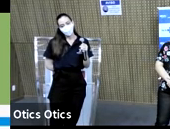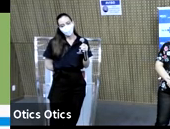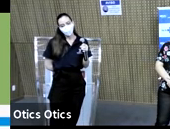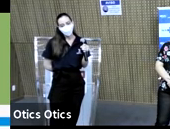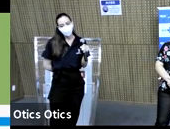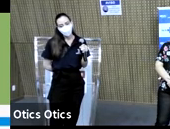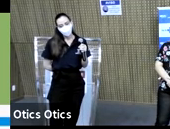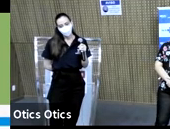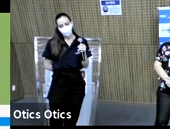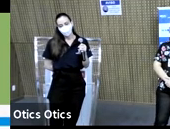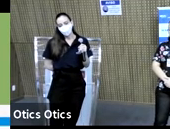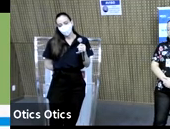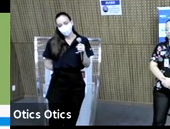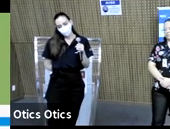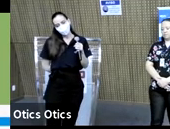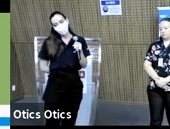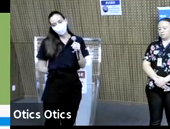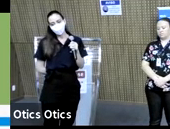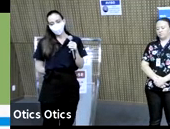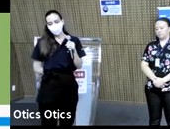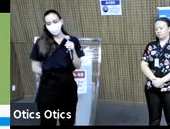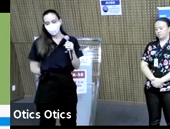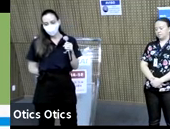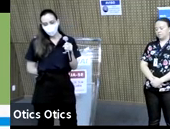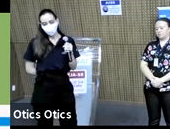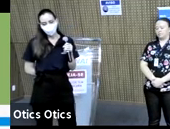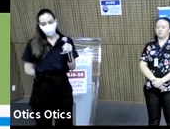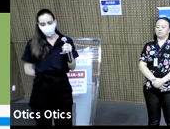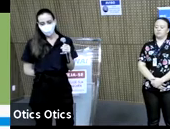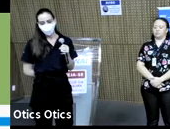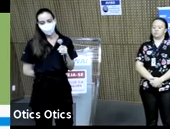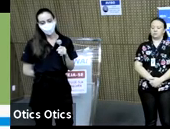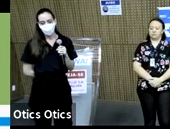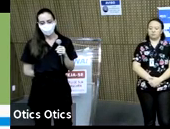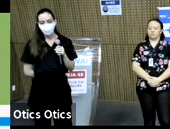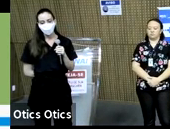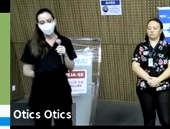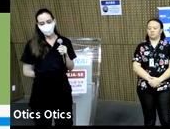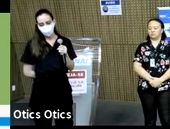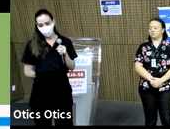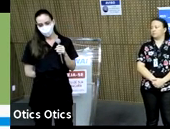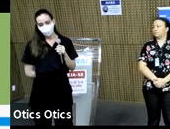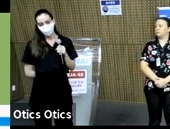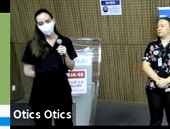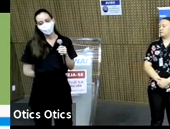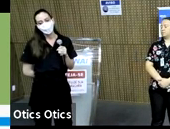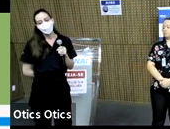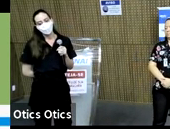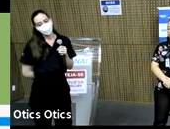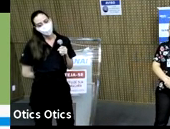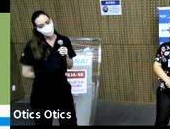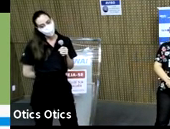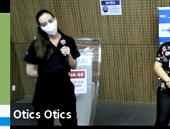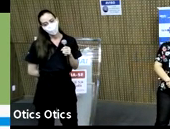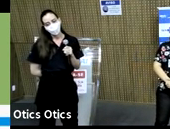de pessoas com amputação por diabetes, nós temos 2 pacientes. Essas 7 avaliações,